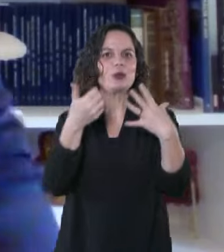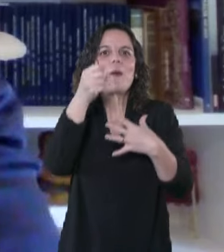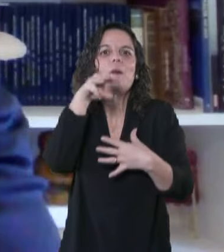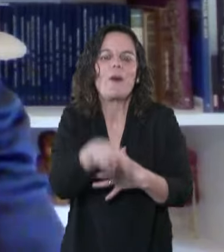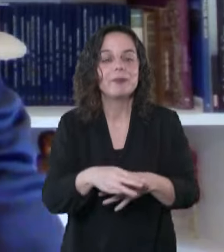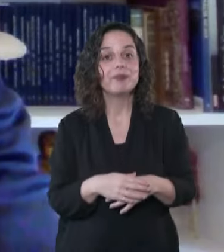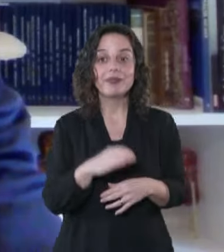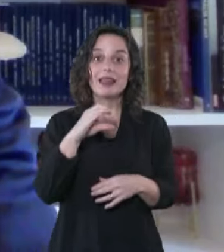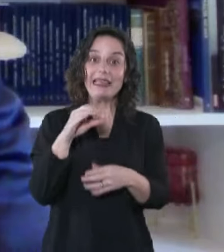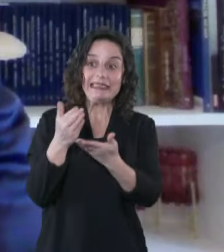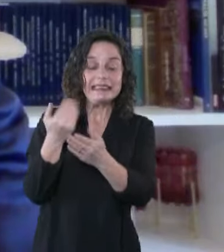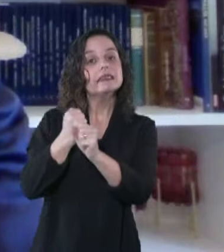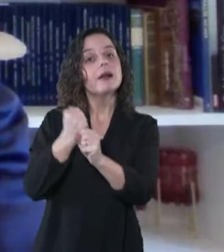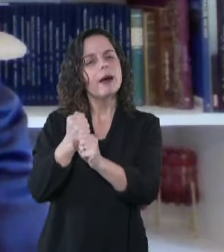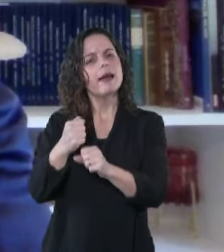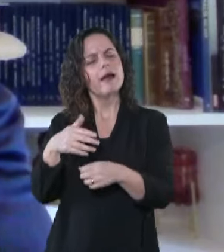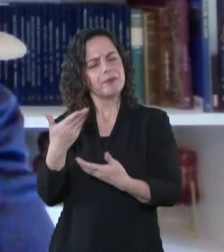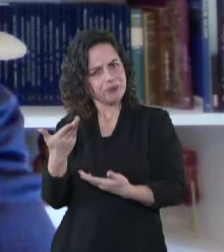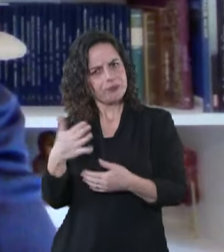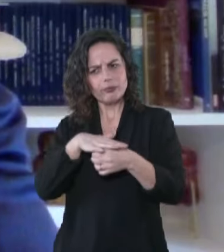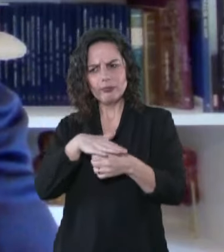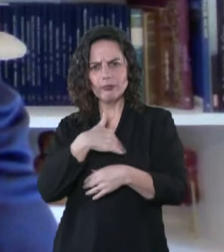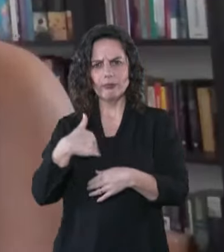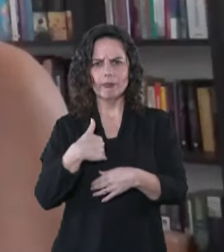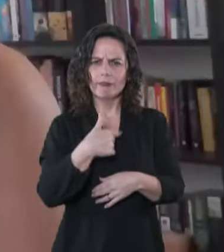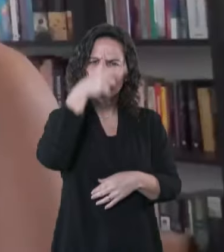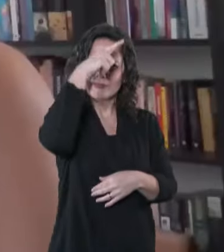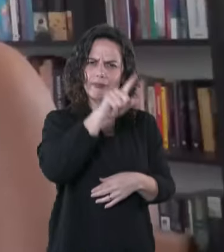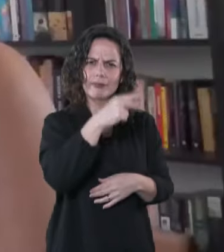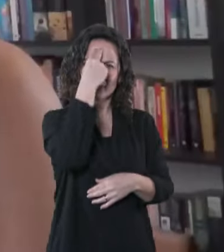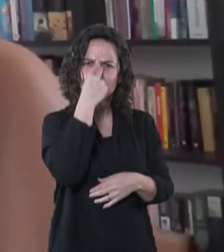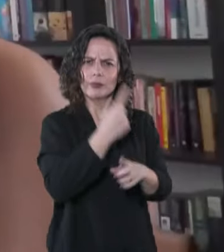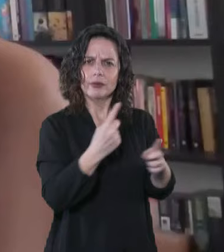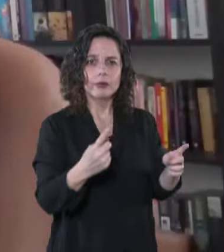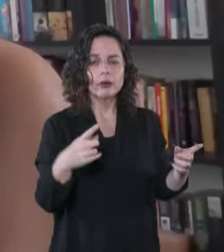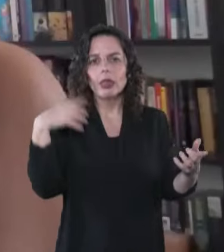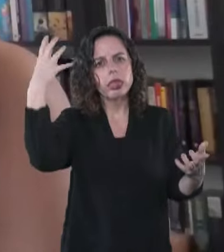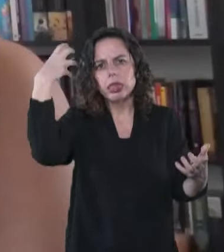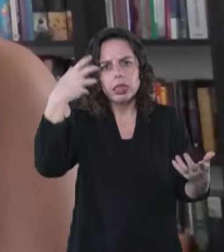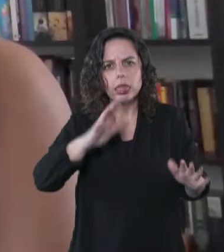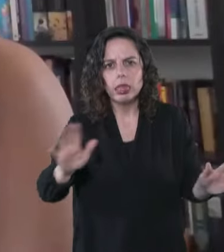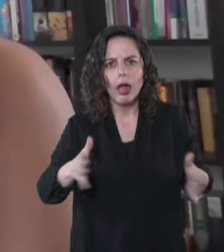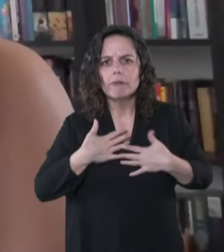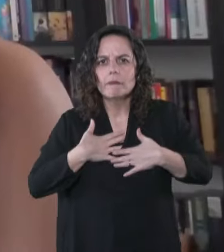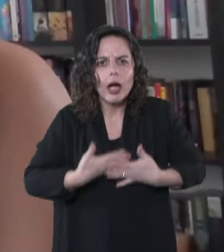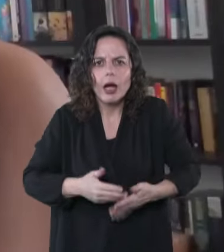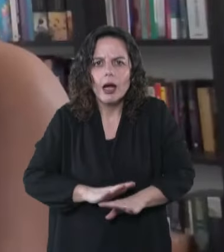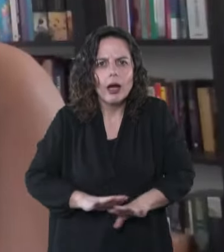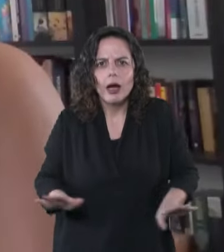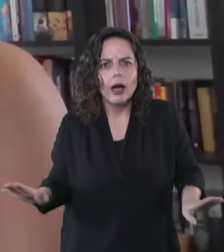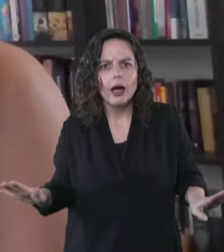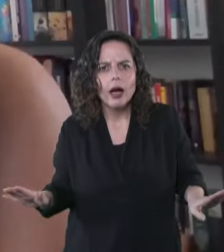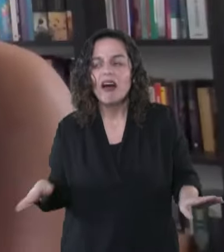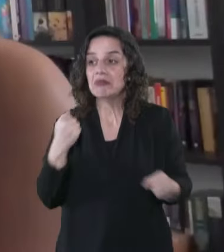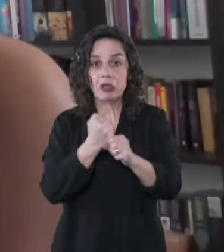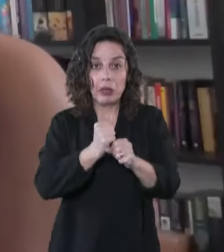Carla trabalha na área de saúde. Porquê uma licenciatura em História? Por prazer. Por prazer. Não tem nada a ver com. Não tem